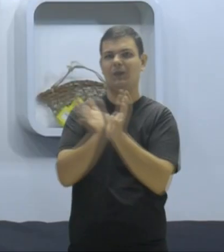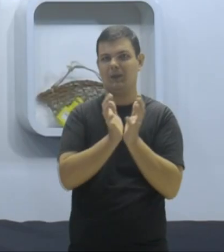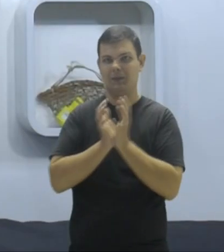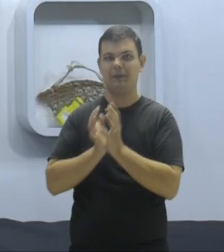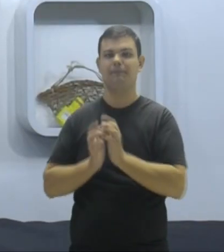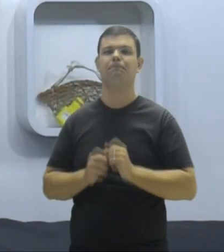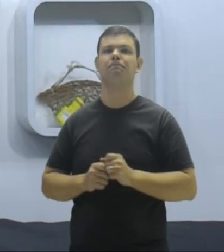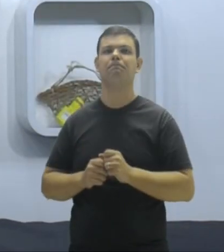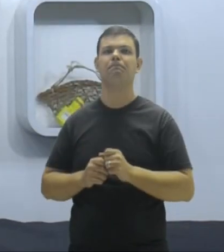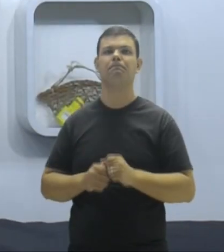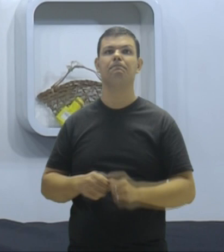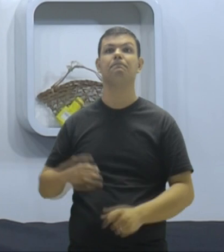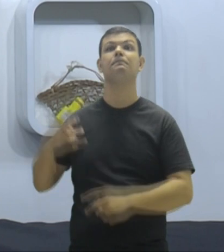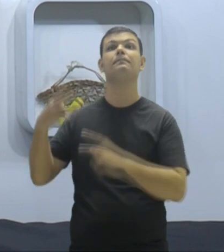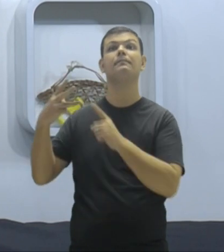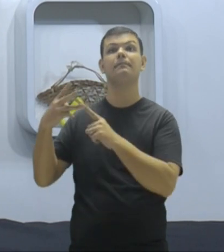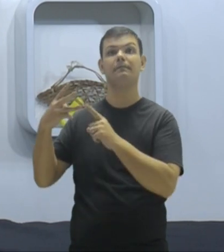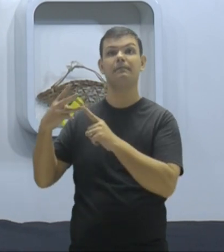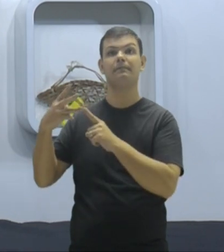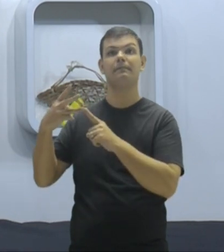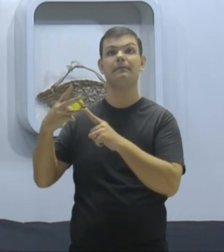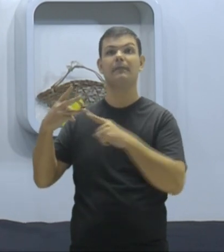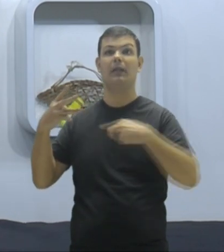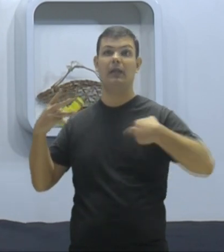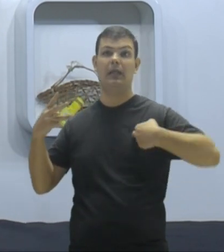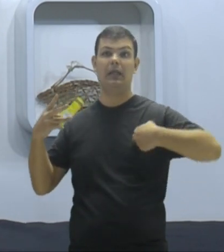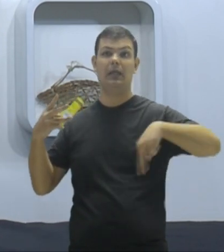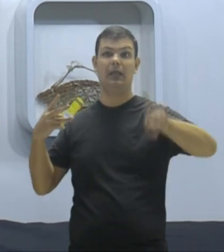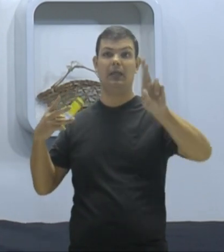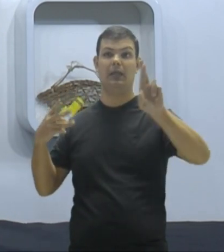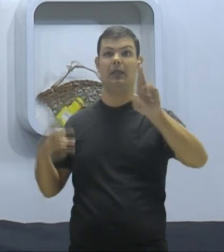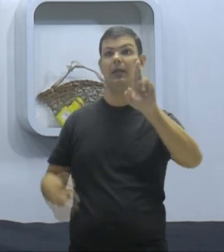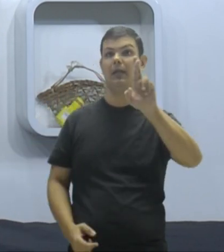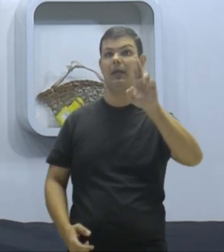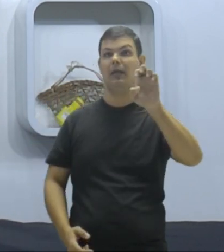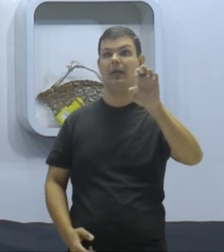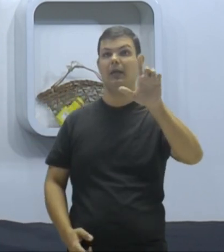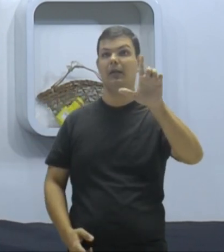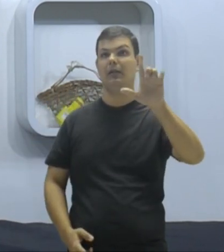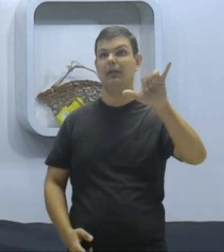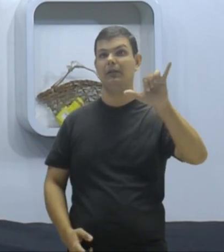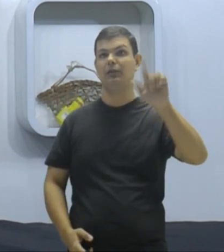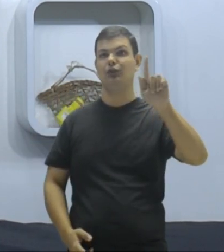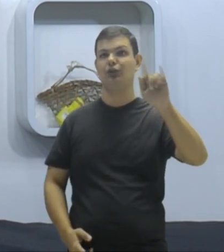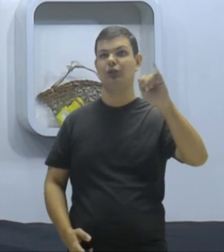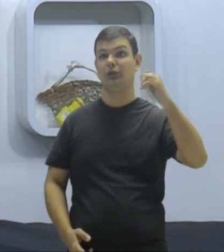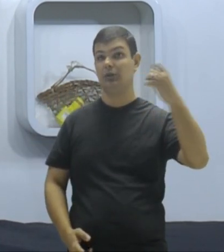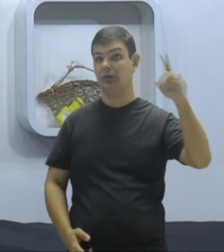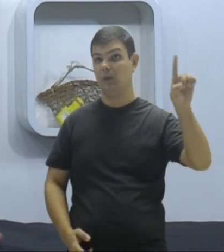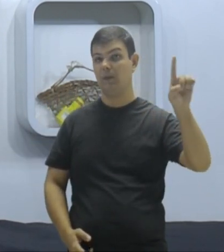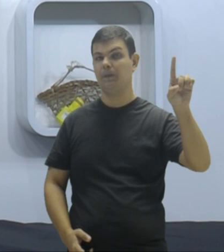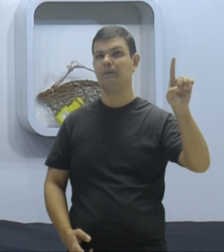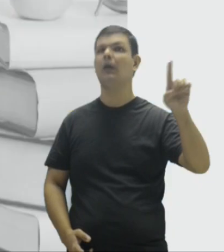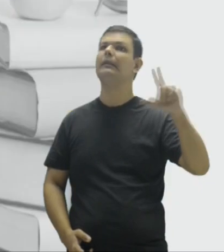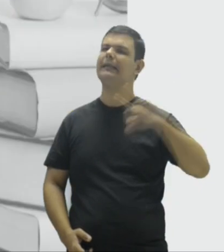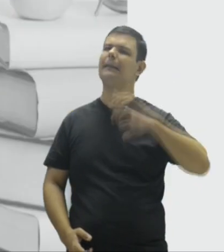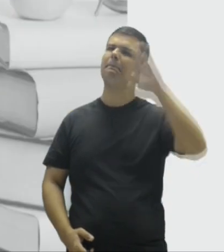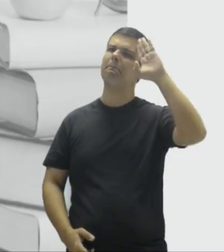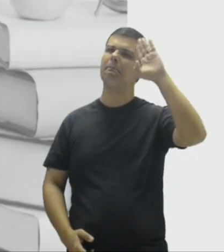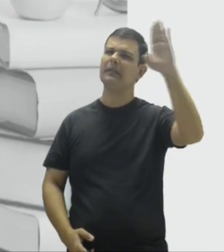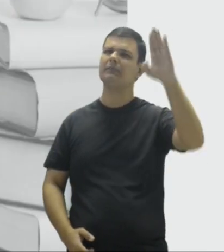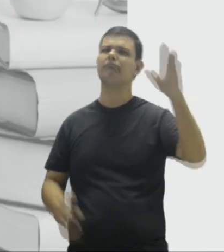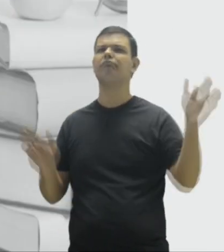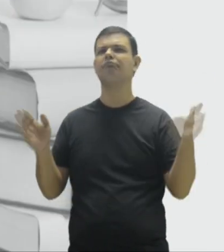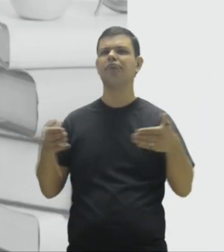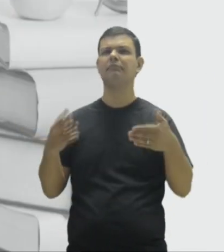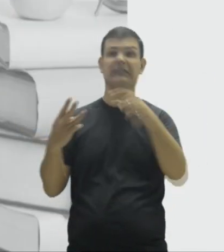aspecto, religião. No Brasil nós temos basicamente 3 religiões que são